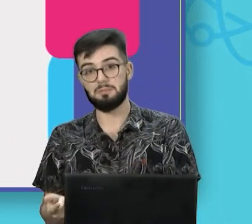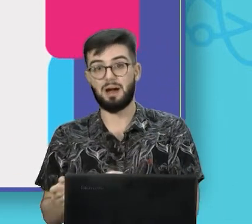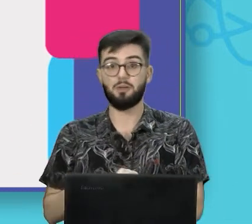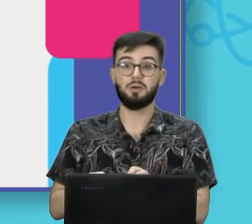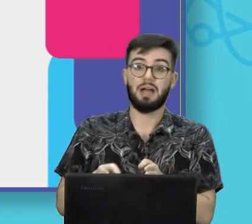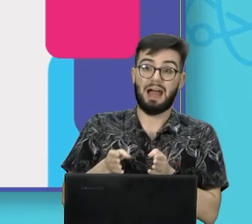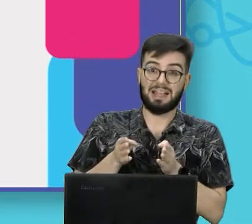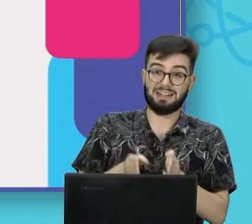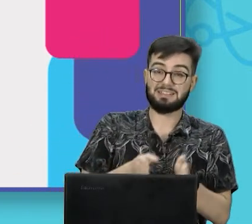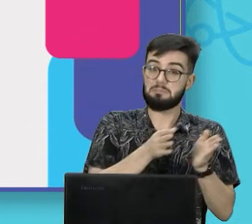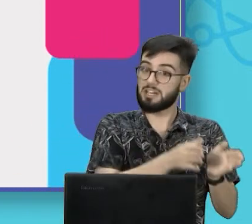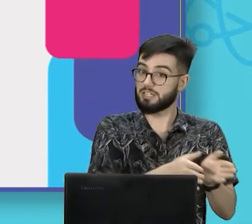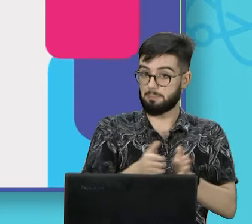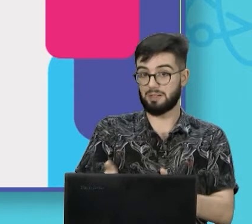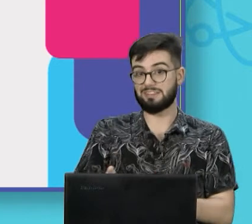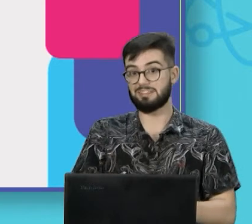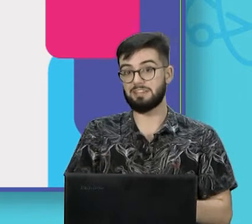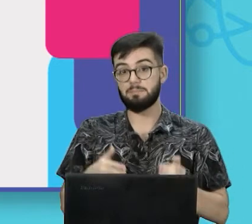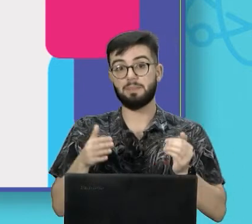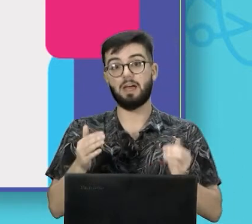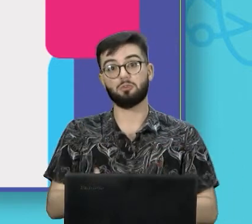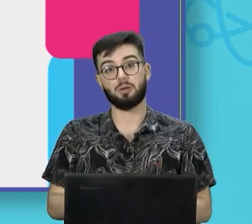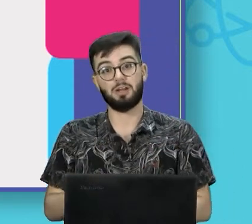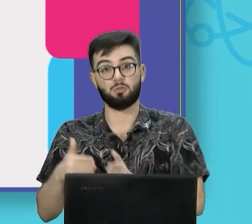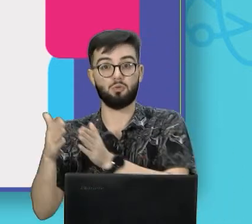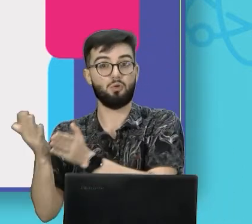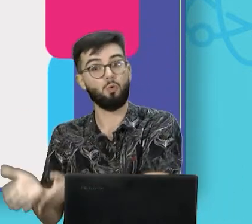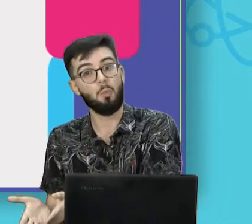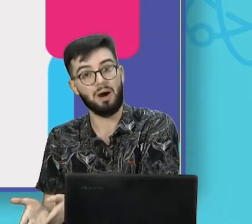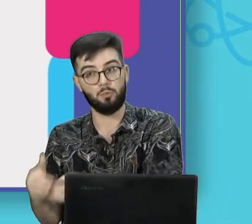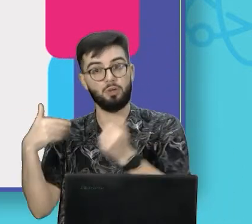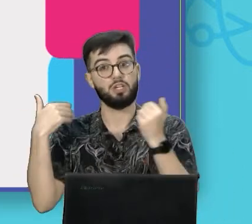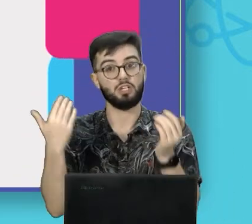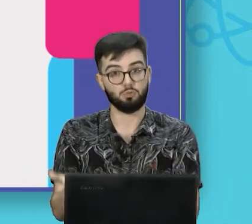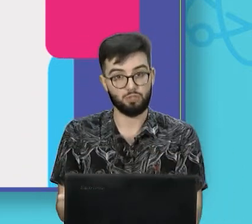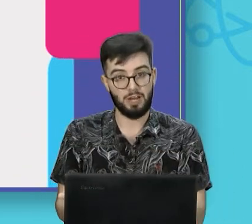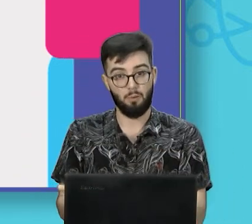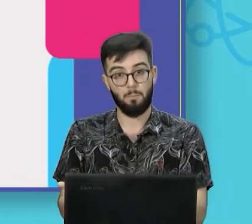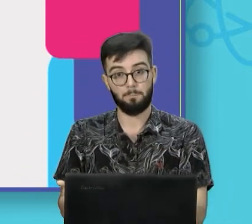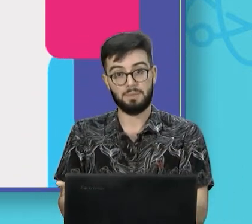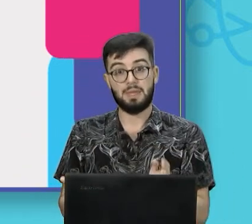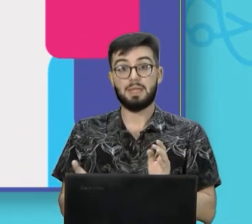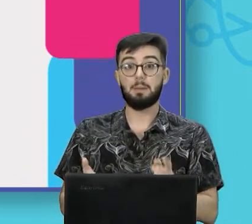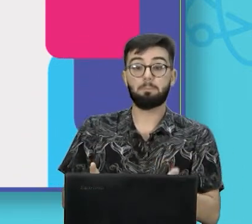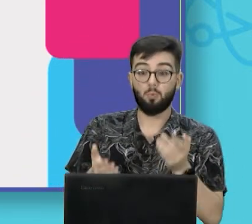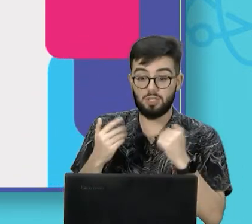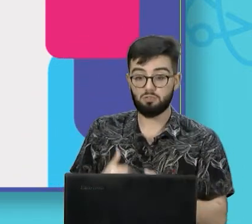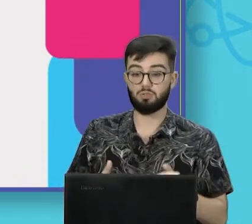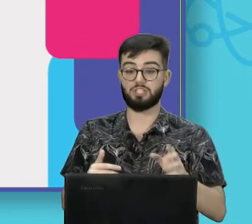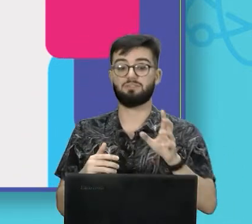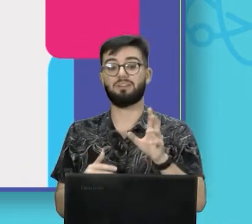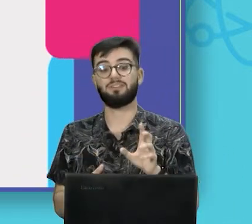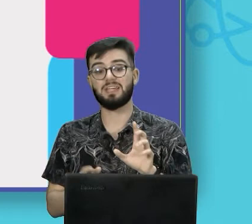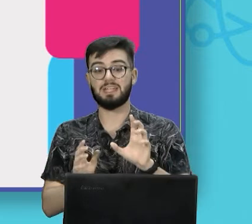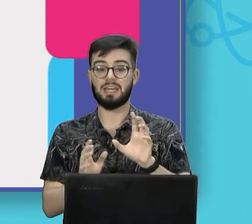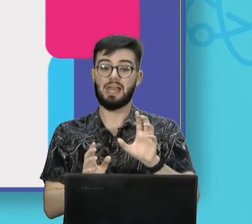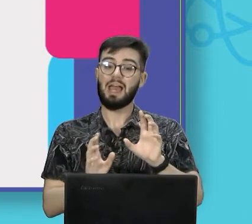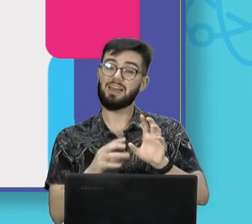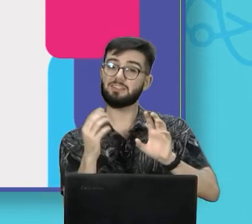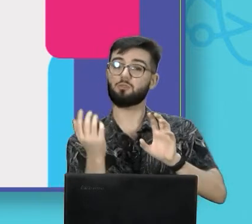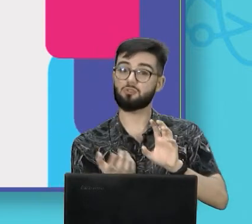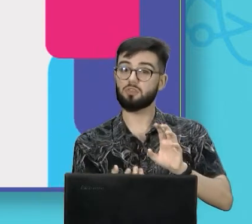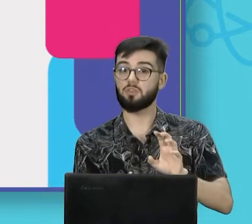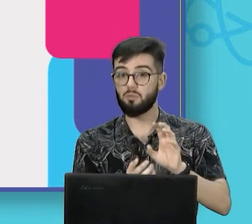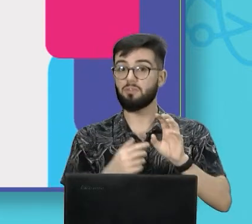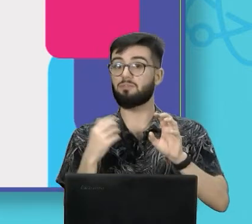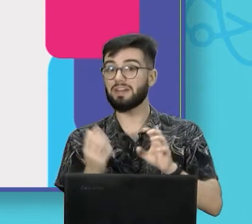celebrações do 1º de Maio a grande imagem que aparecia era do Trabalhador Urbano industrial e por isso a gente vai ver